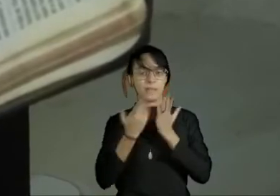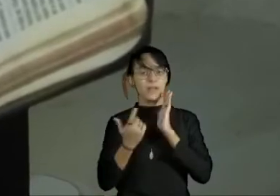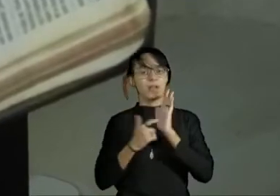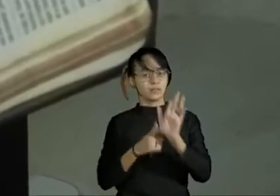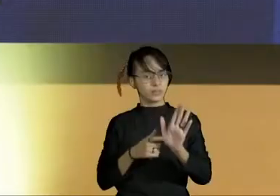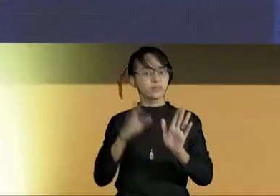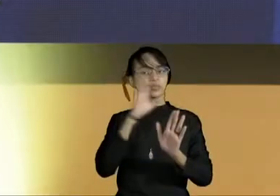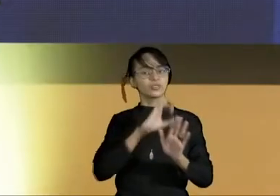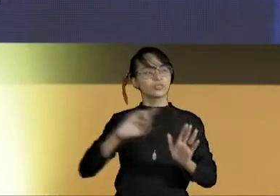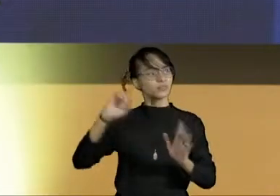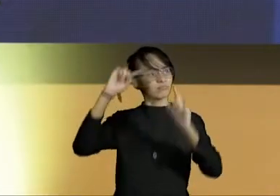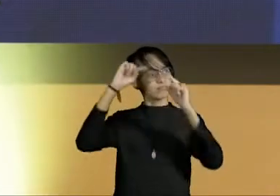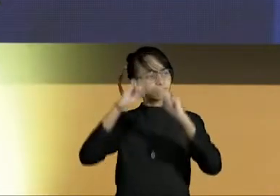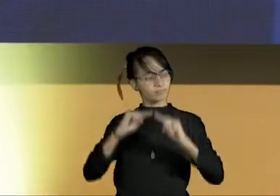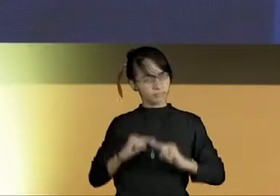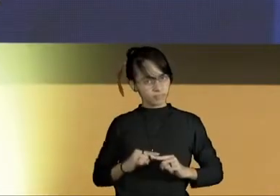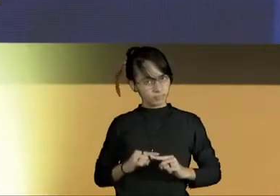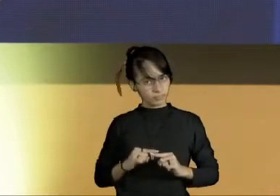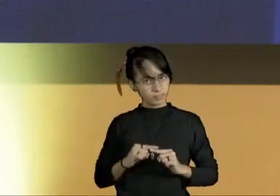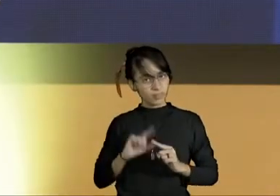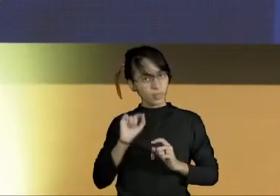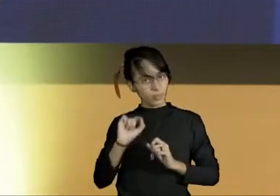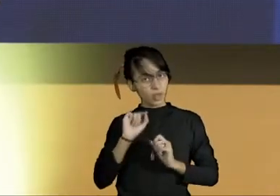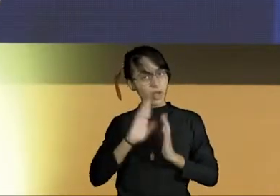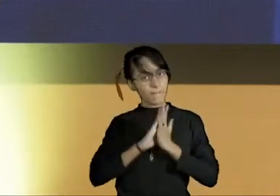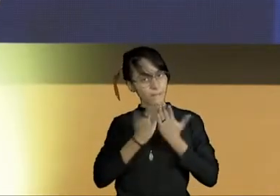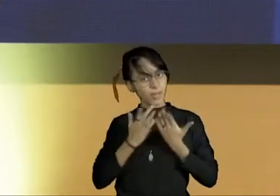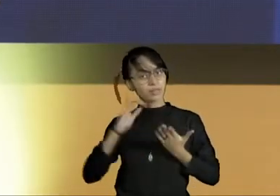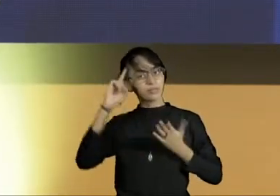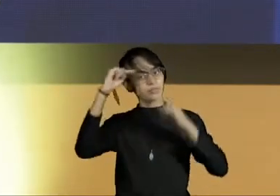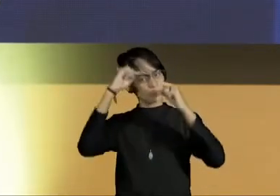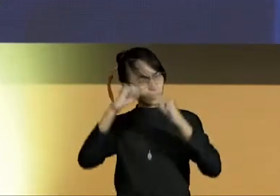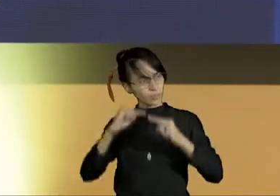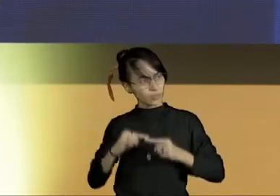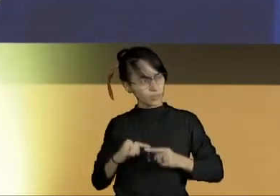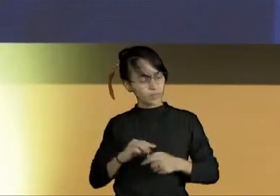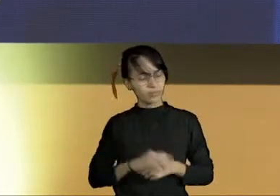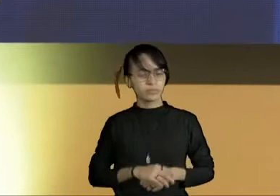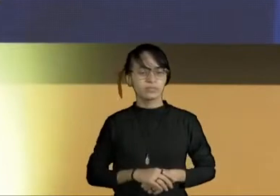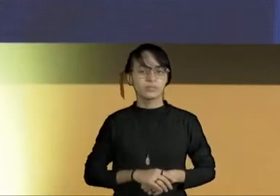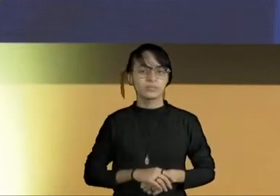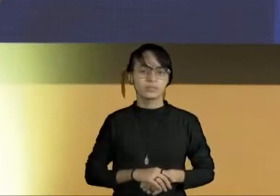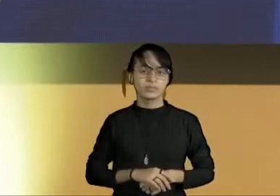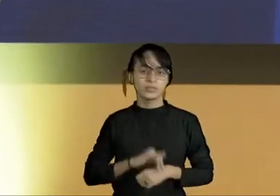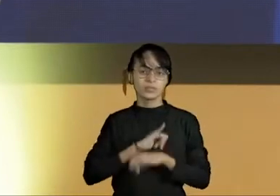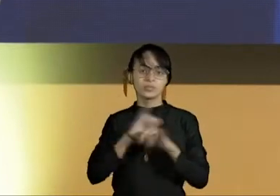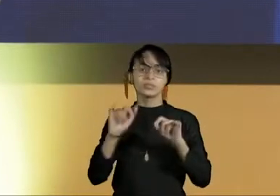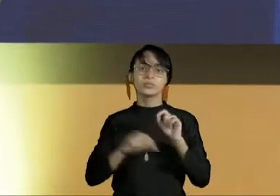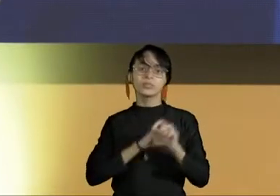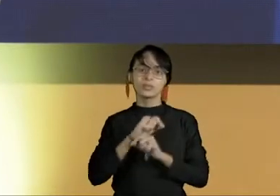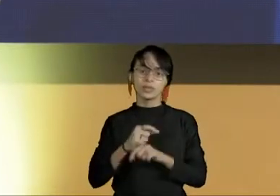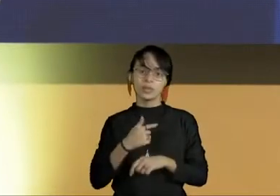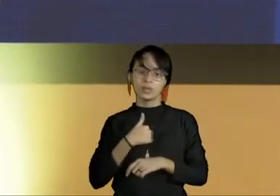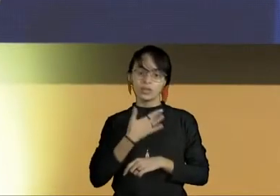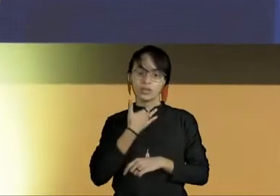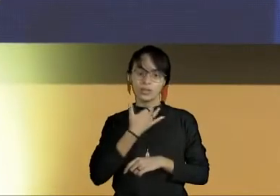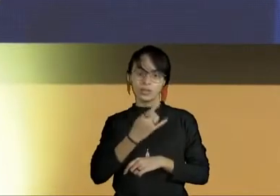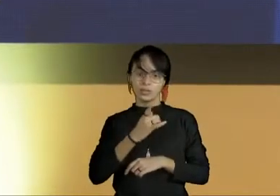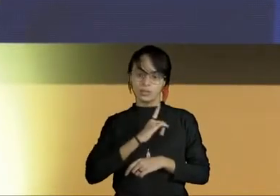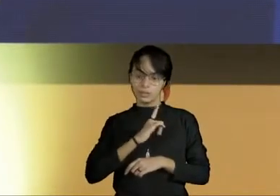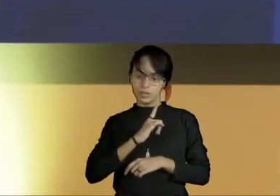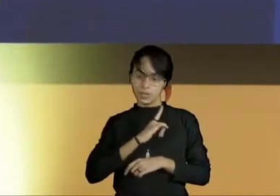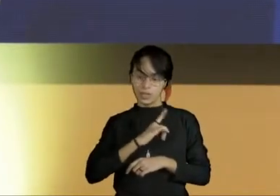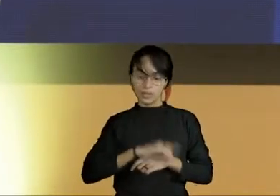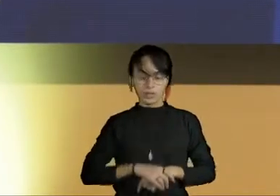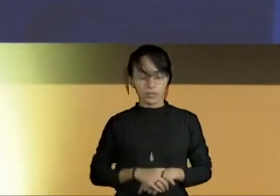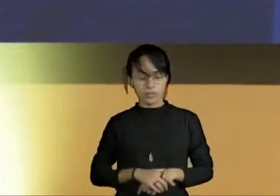se cumprisse, perceba, e para que a escritura se cumprisse, disse, tenho sede. E